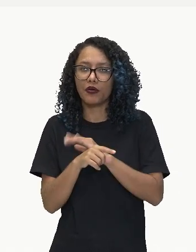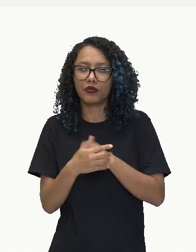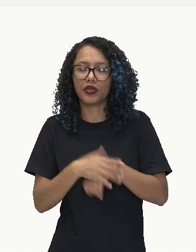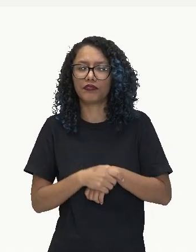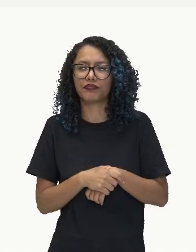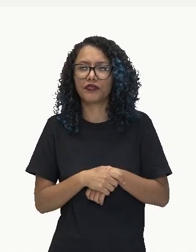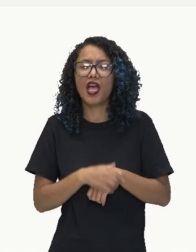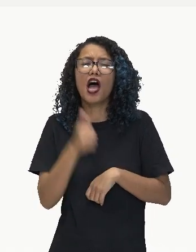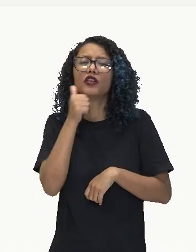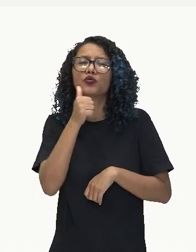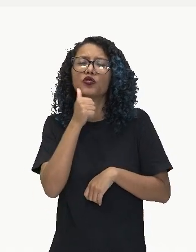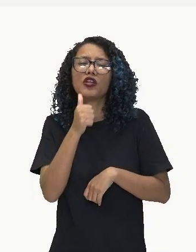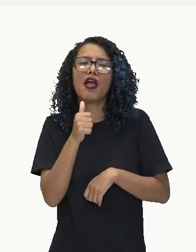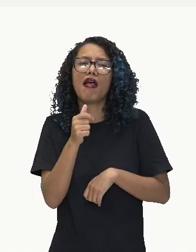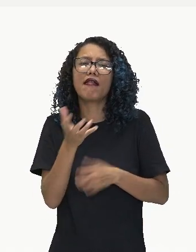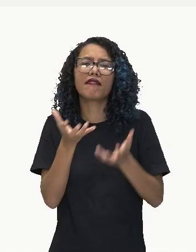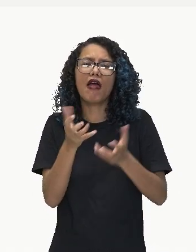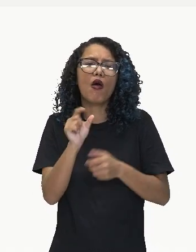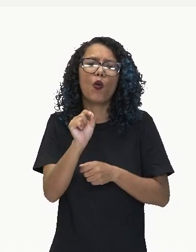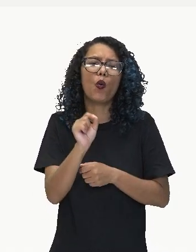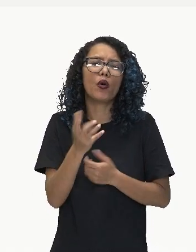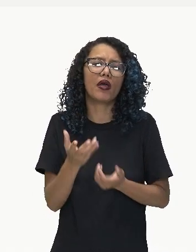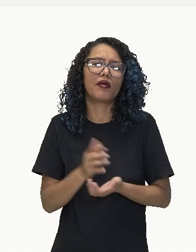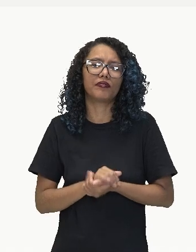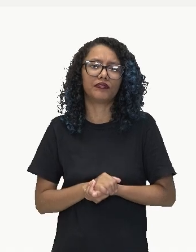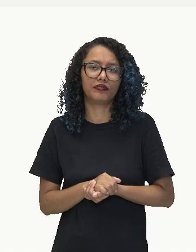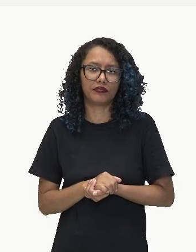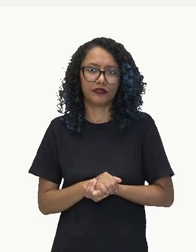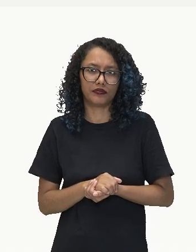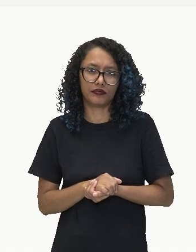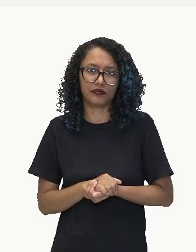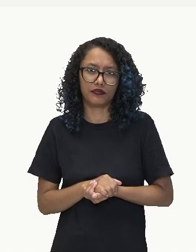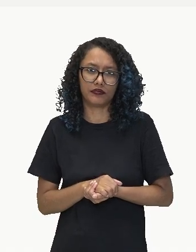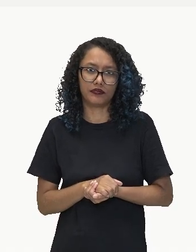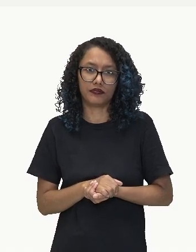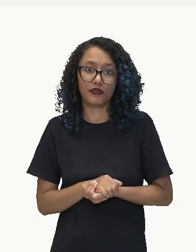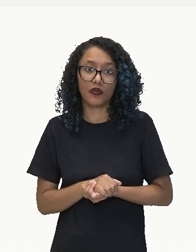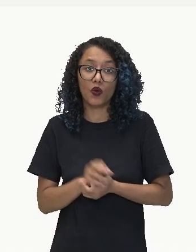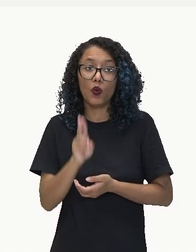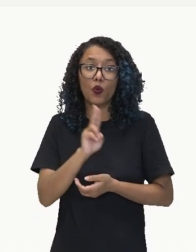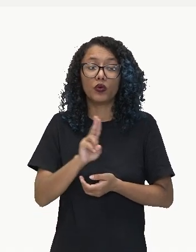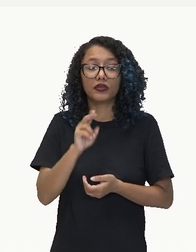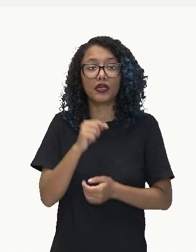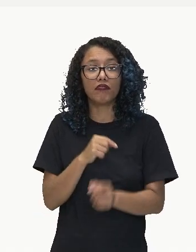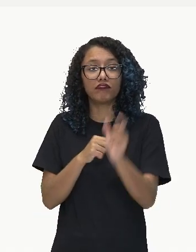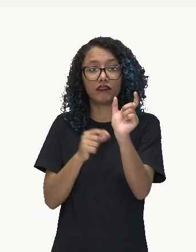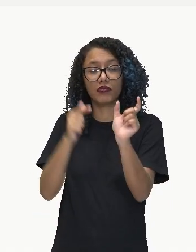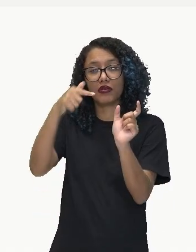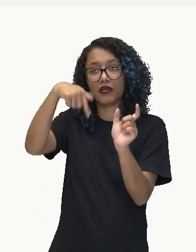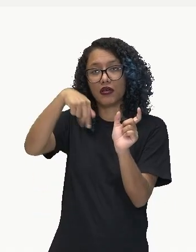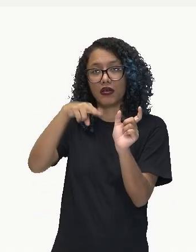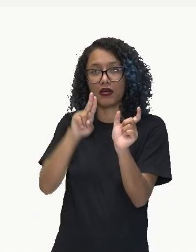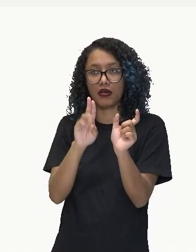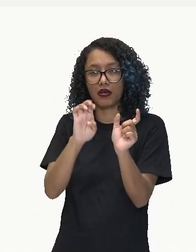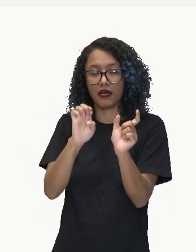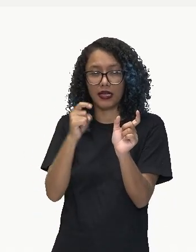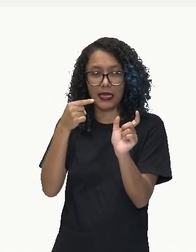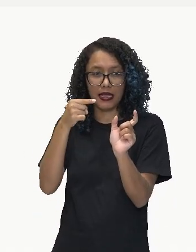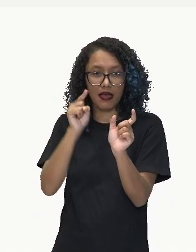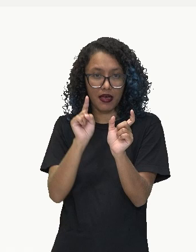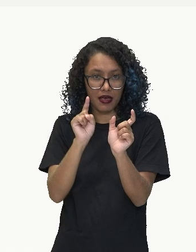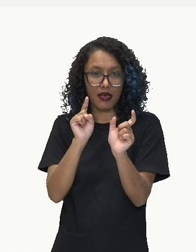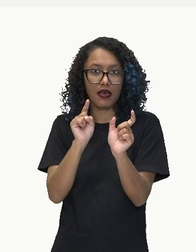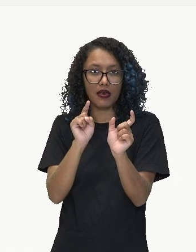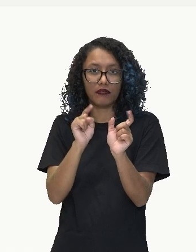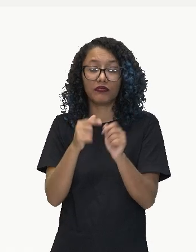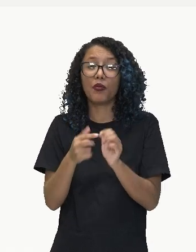fizemos a quem? Ao verbo, né? Que querem? Utilizando o quê? que na língua portuguesa nós